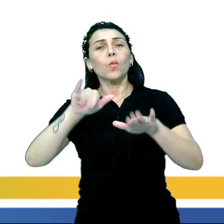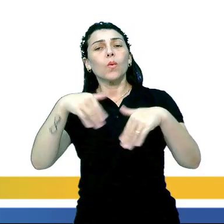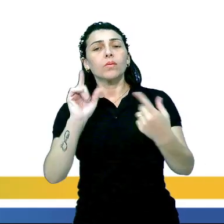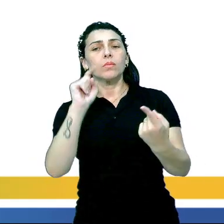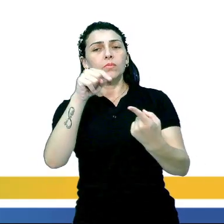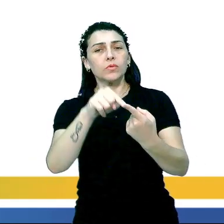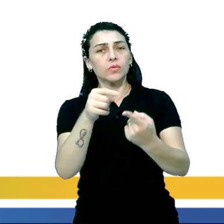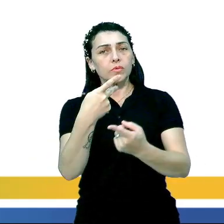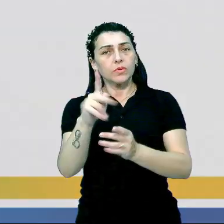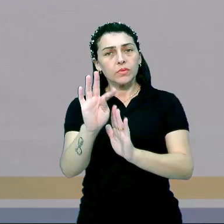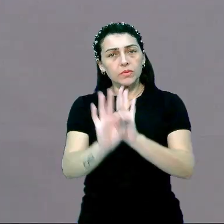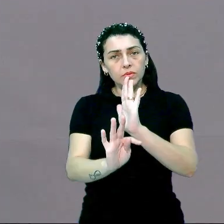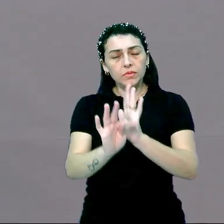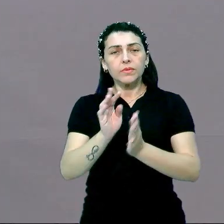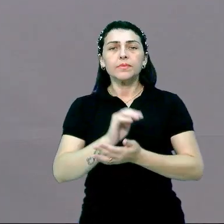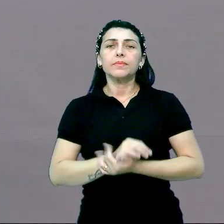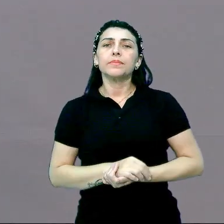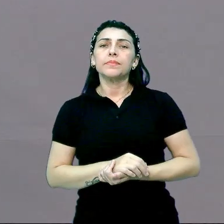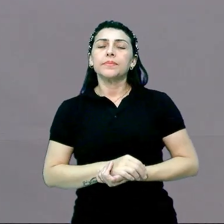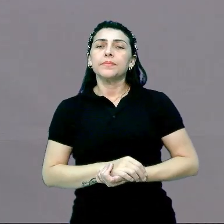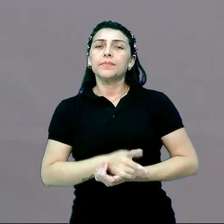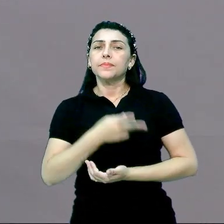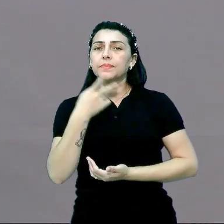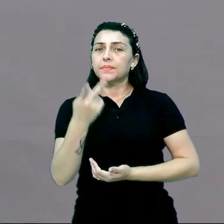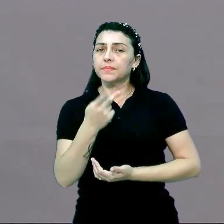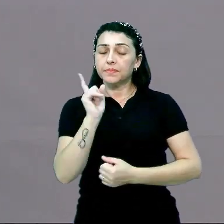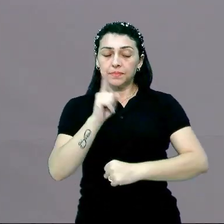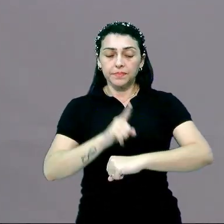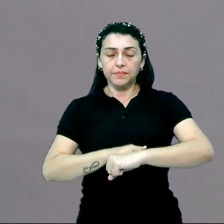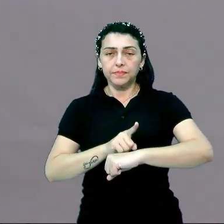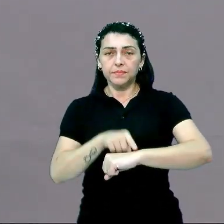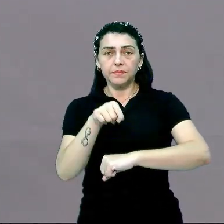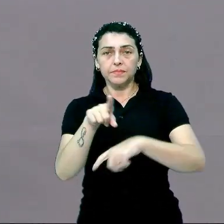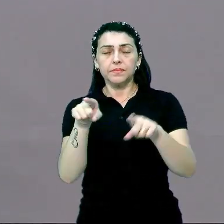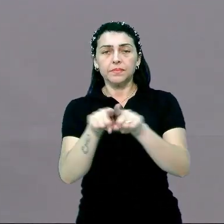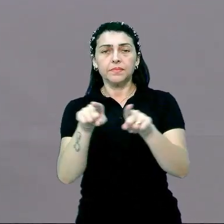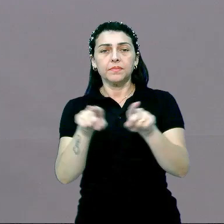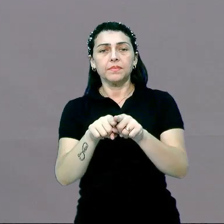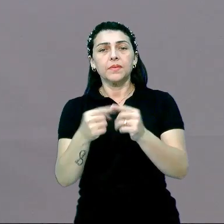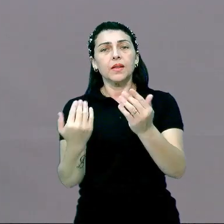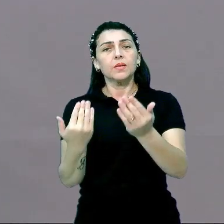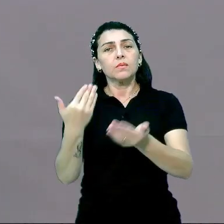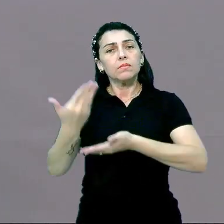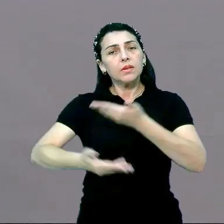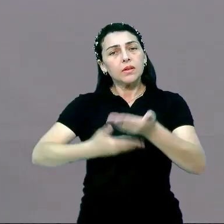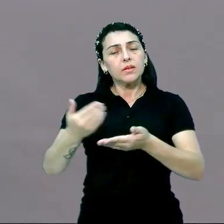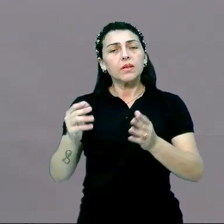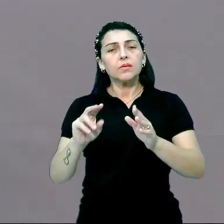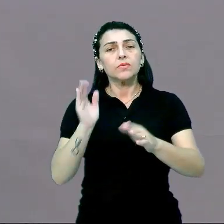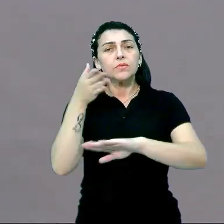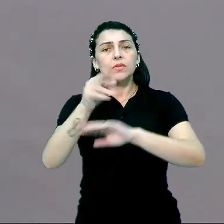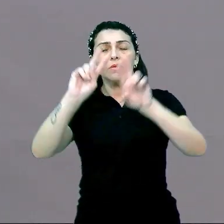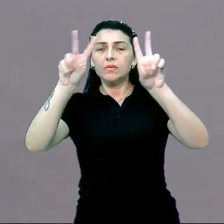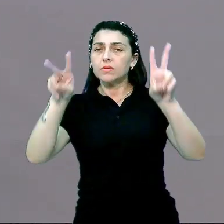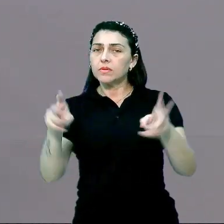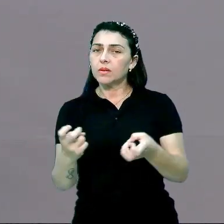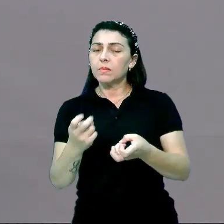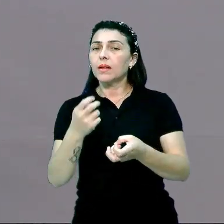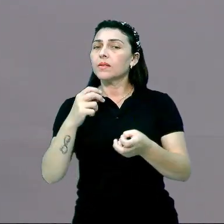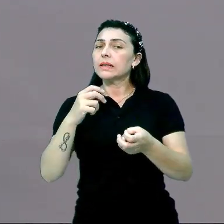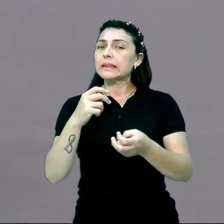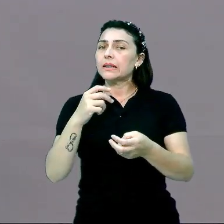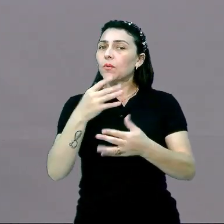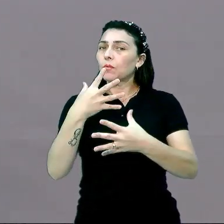o objetivo do seu texto. Eu costumo dizer que nesse momento você também faz uma relação direta ao tema para você não correr o risco